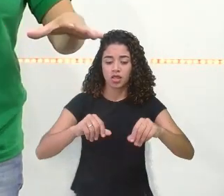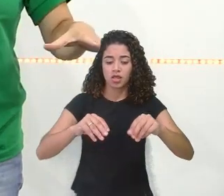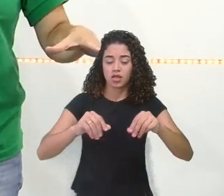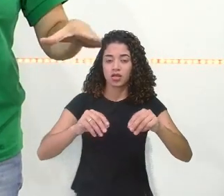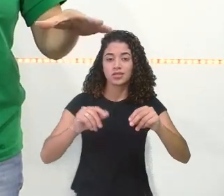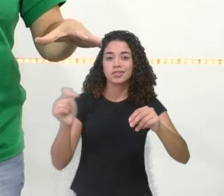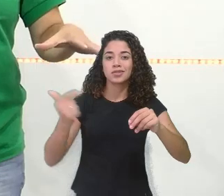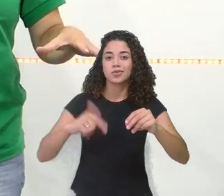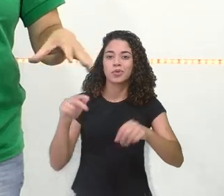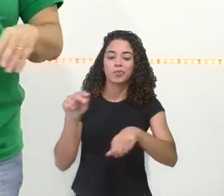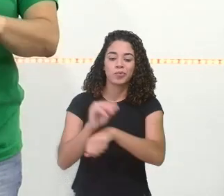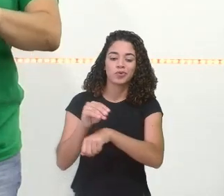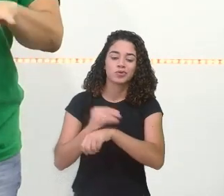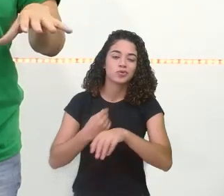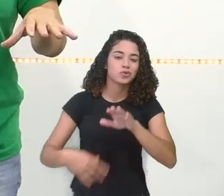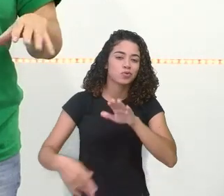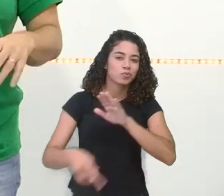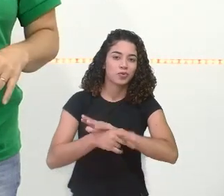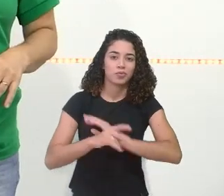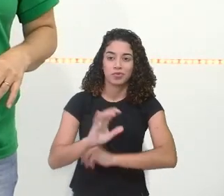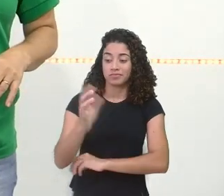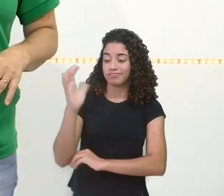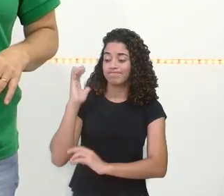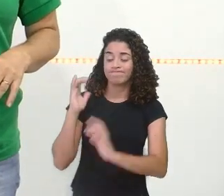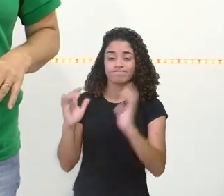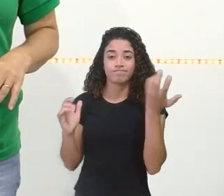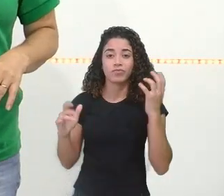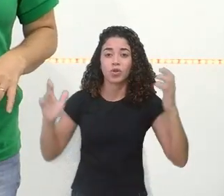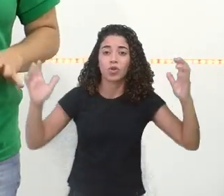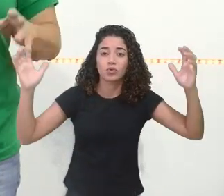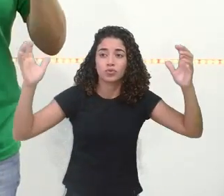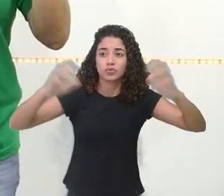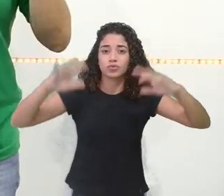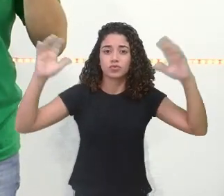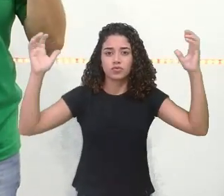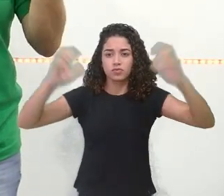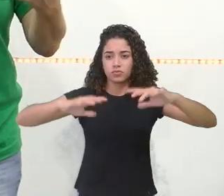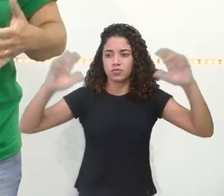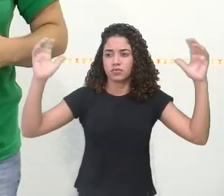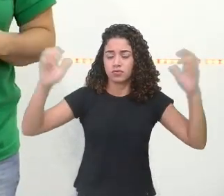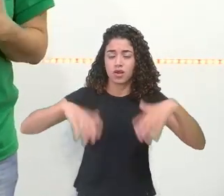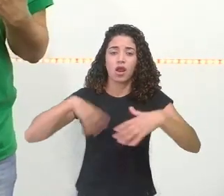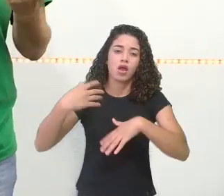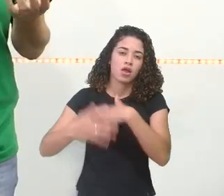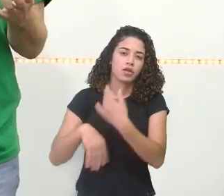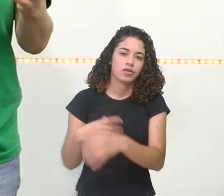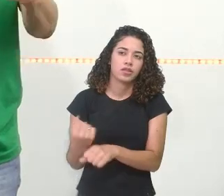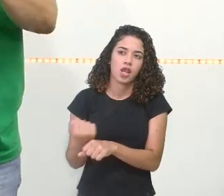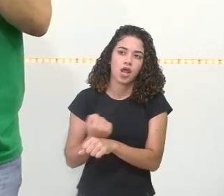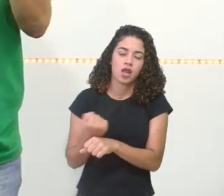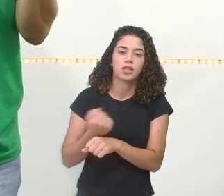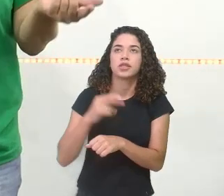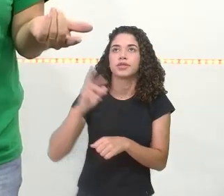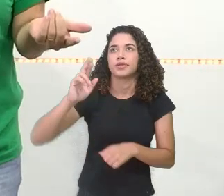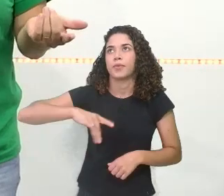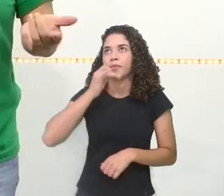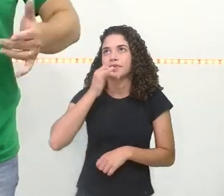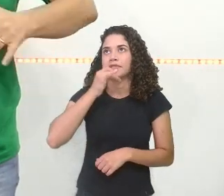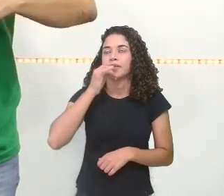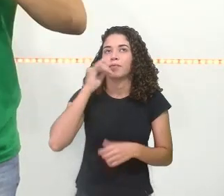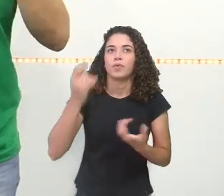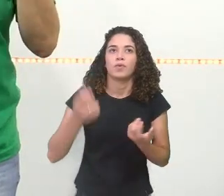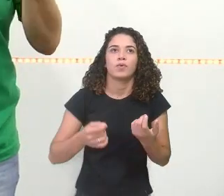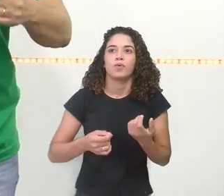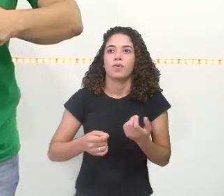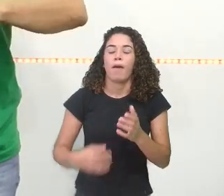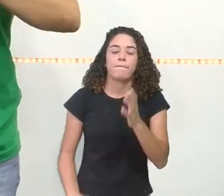a proteção da natureza, da vegetação, a chuva foi caindo com o passar dos anos, isso não foi de um dia para a noite não,